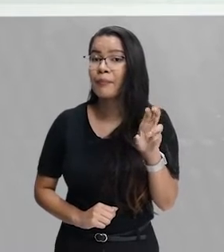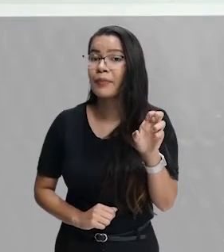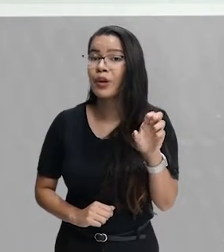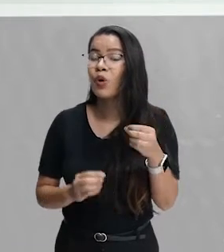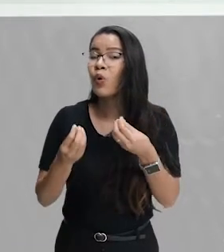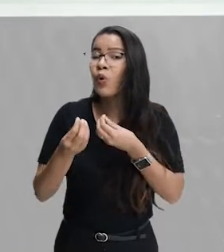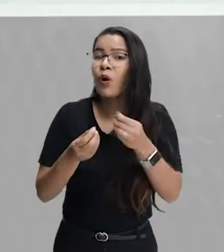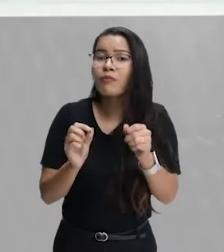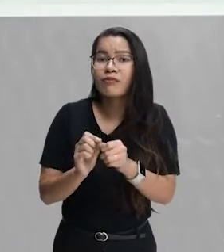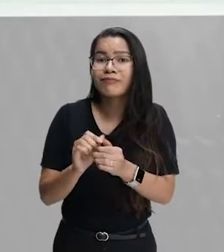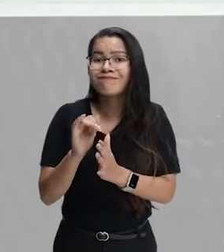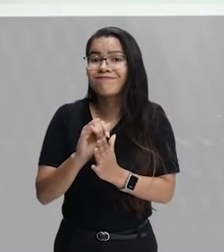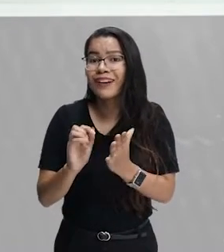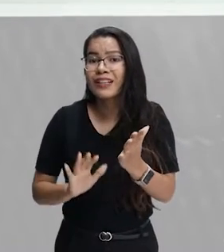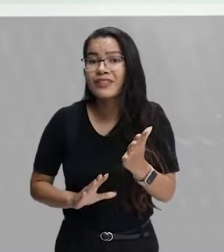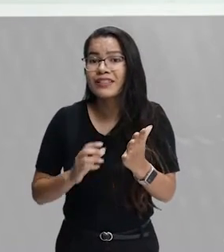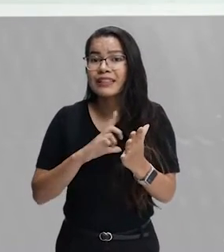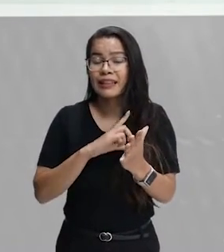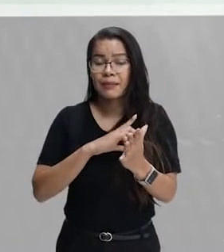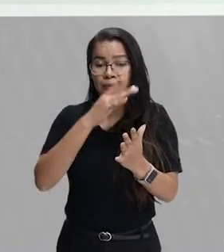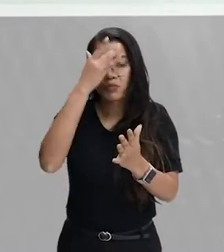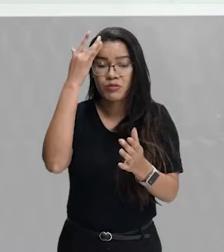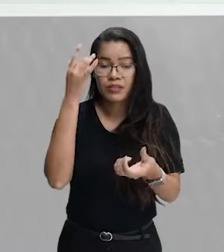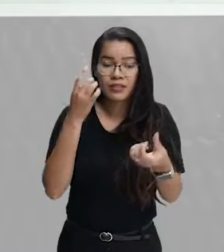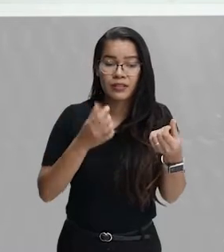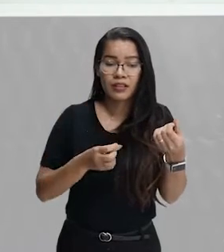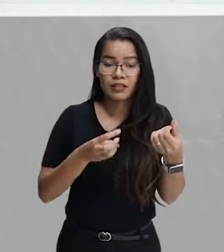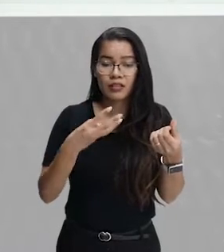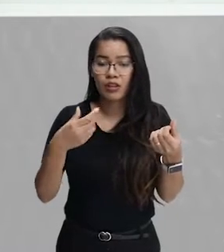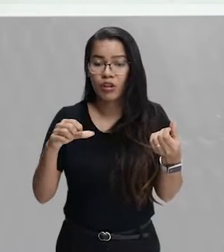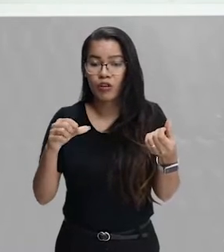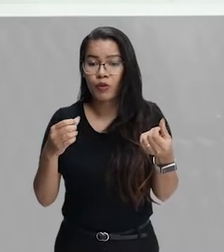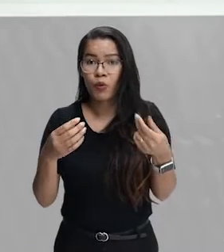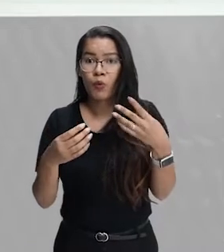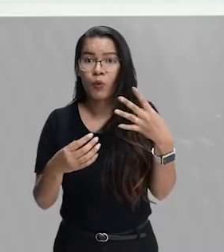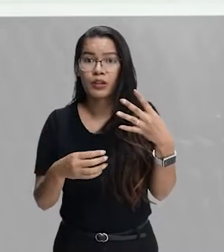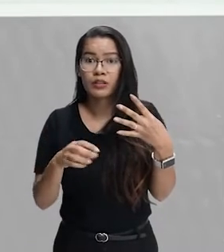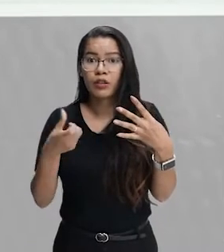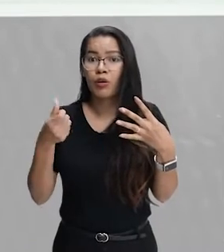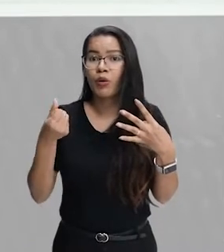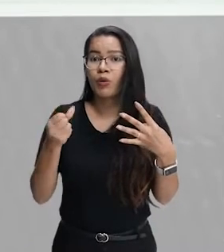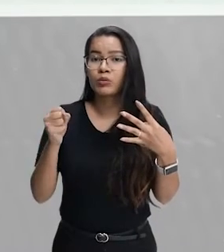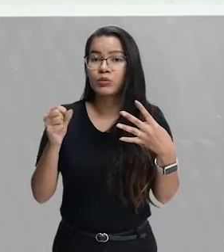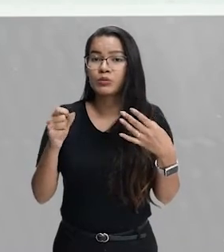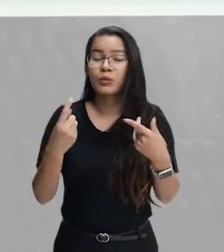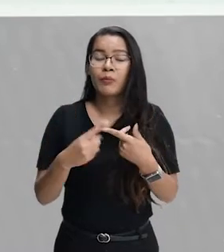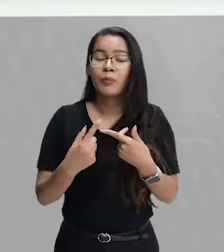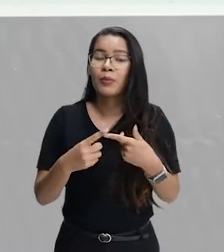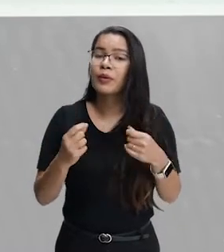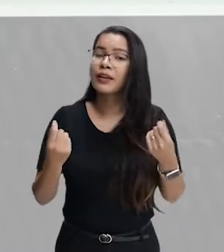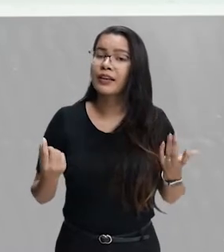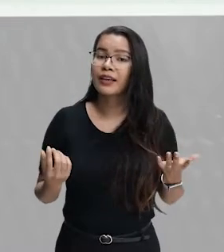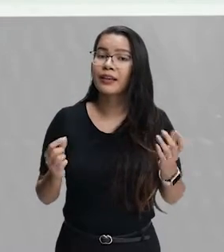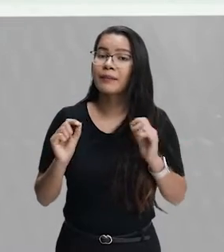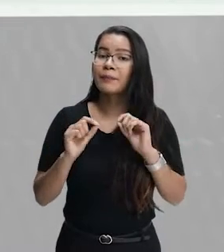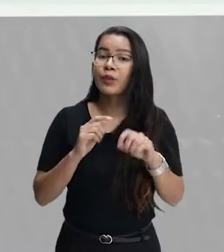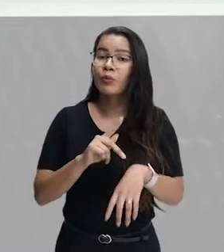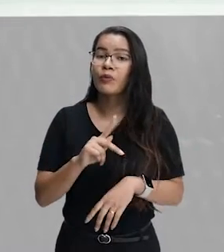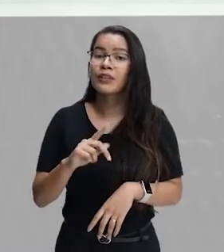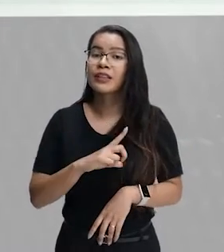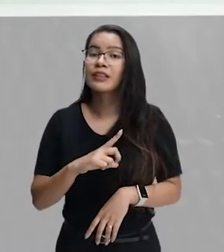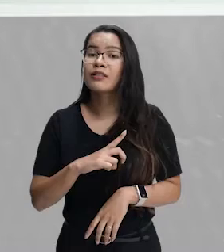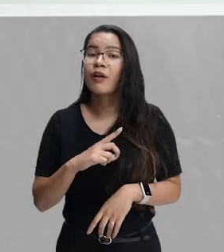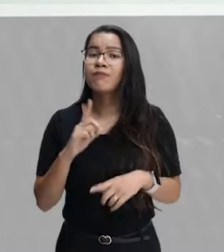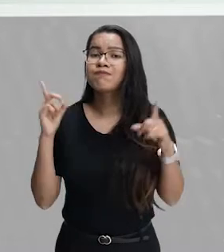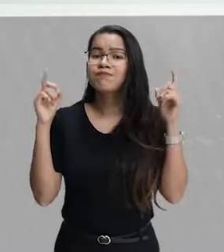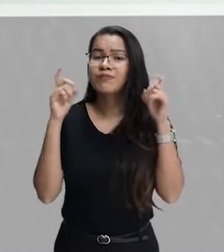aqui que tem pessoas de 6, pessoas de 39, de 4 e de 8? Tá? Por que, o Guilherme teria essa dificuldade de